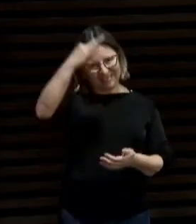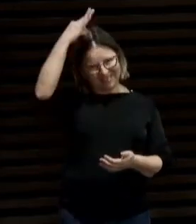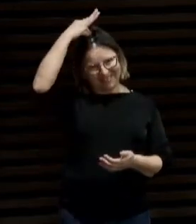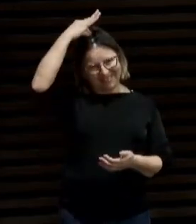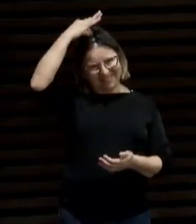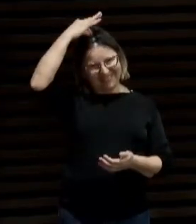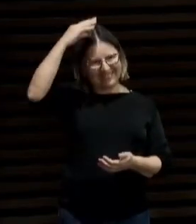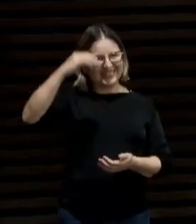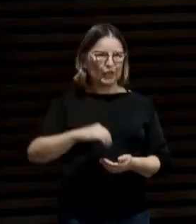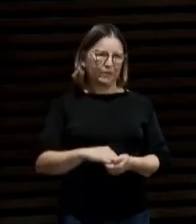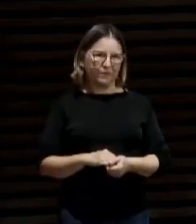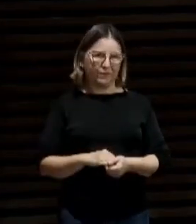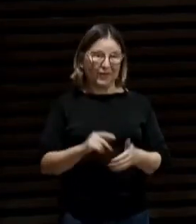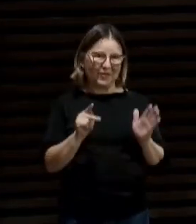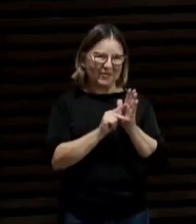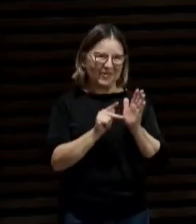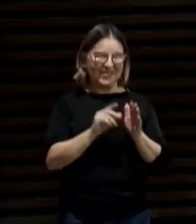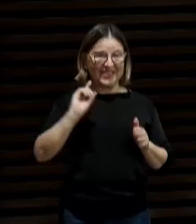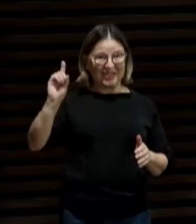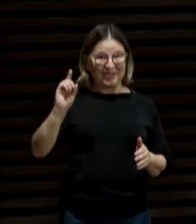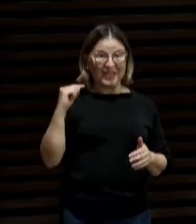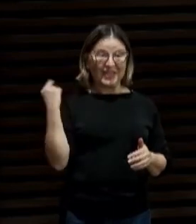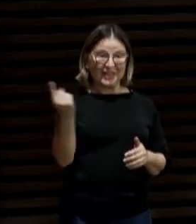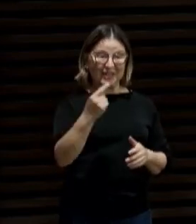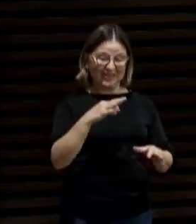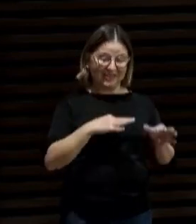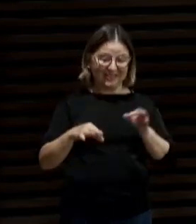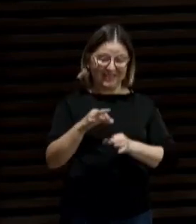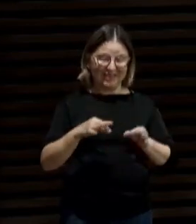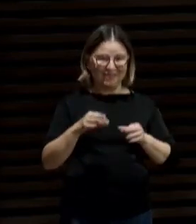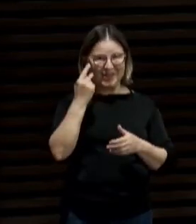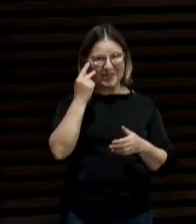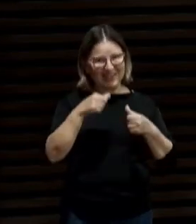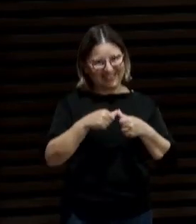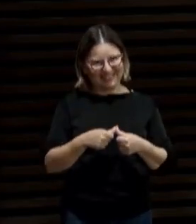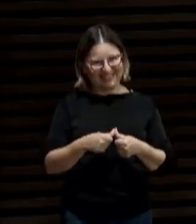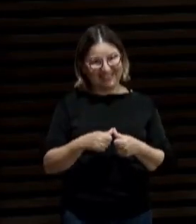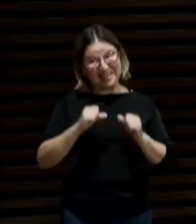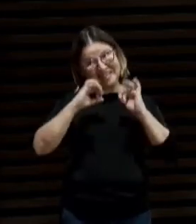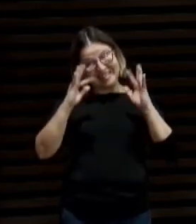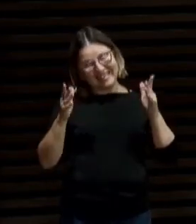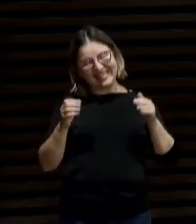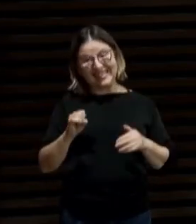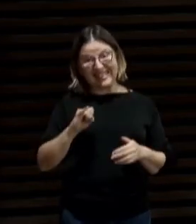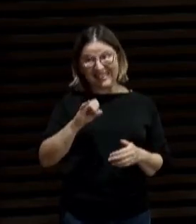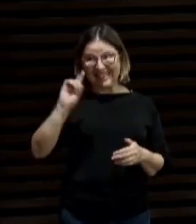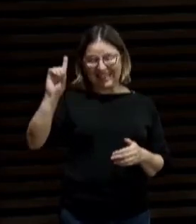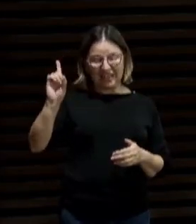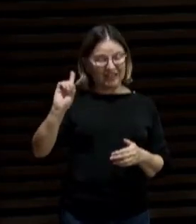Ora, foi o próprio Deus que nos preparou para isso. Claro que foi o próprio Deus que nos preparou para isso. Se Ele não fizer